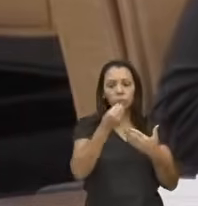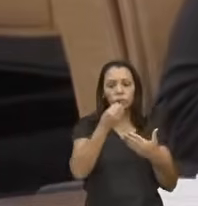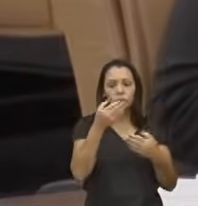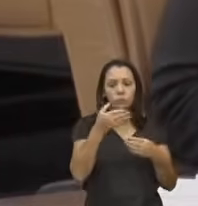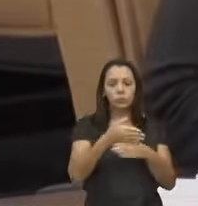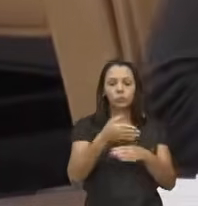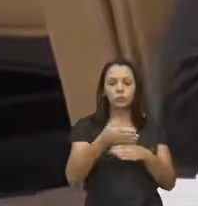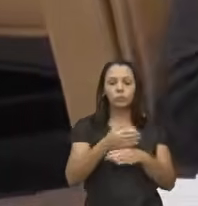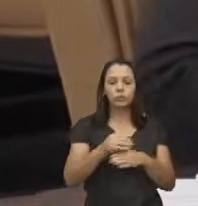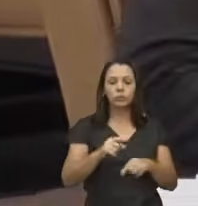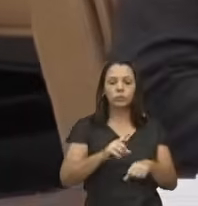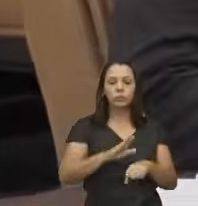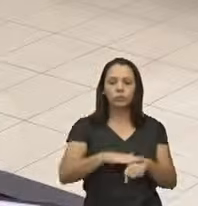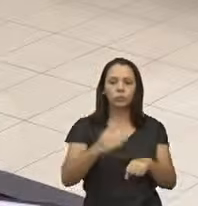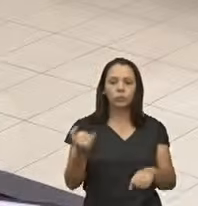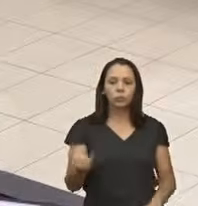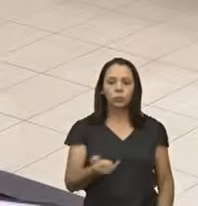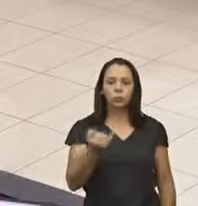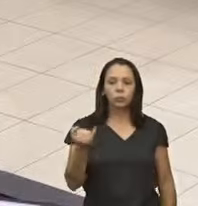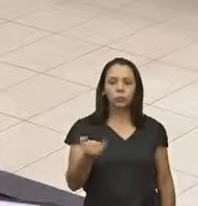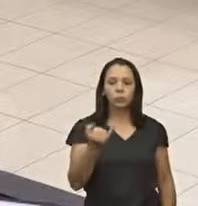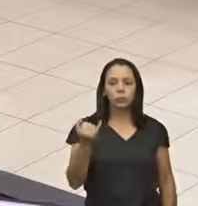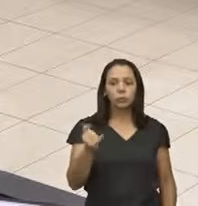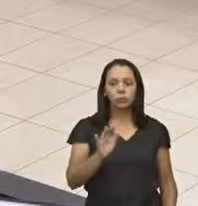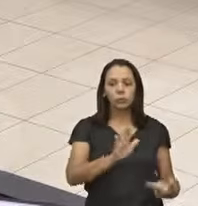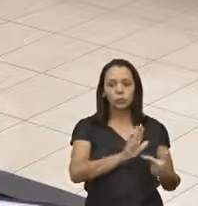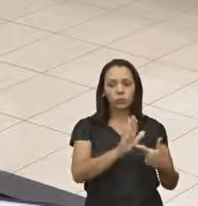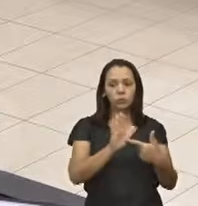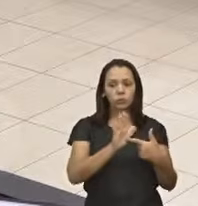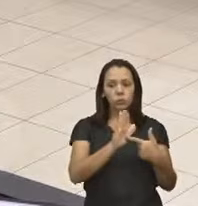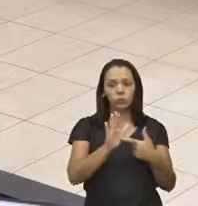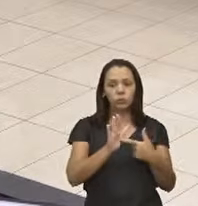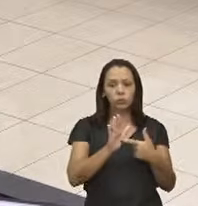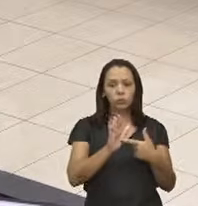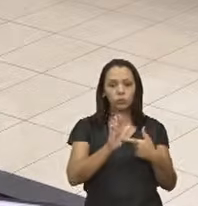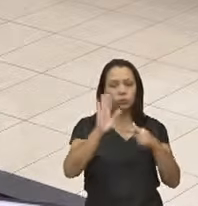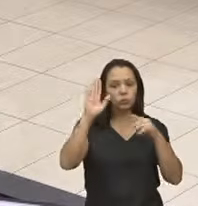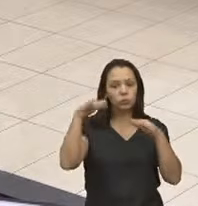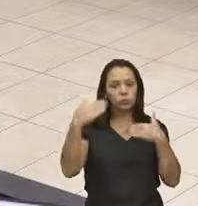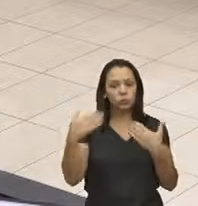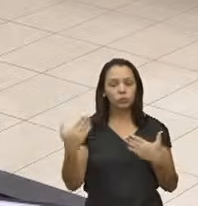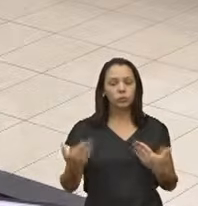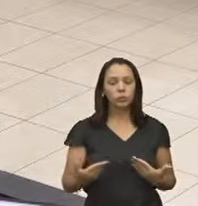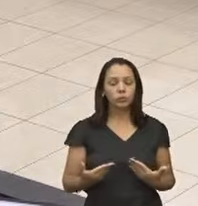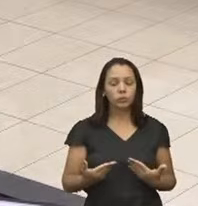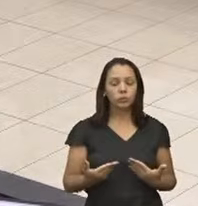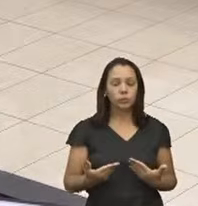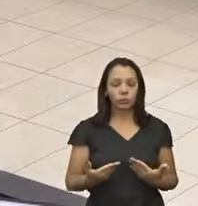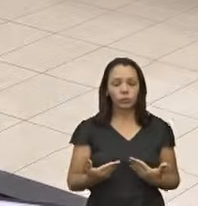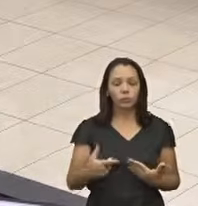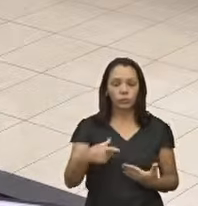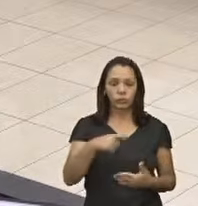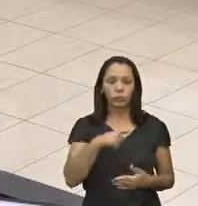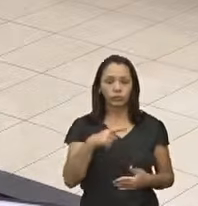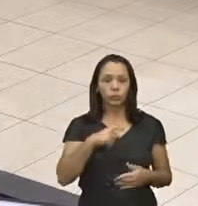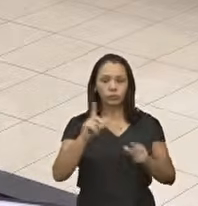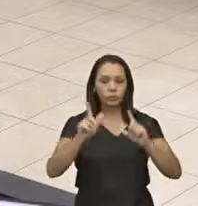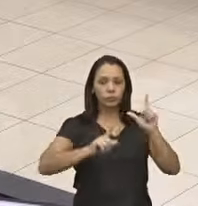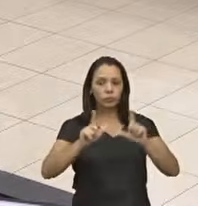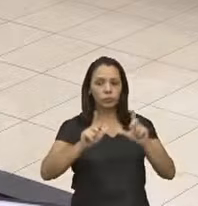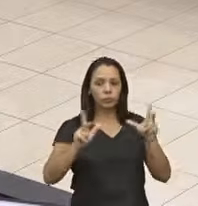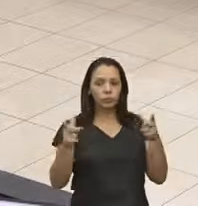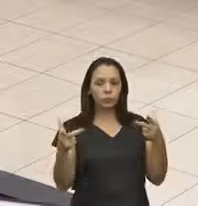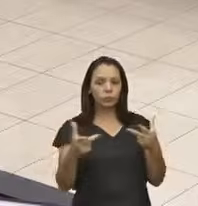Então, mas o importante hoje de dar um foco maior a essas homenagens e ter também a TV